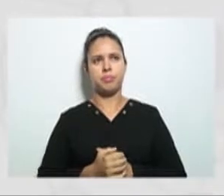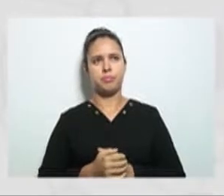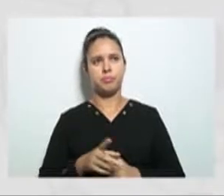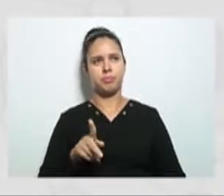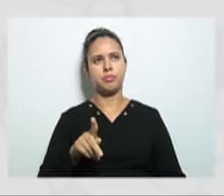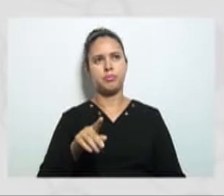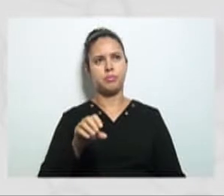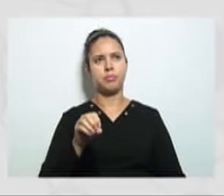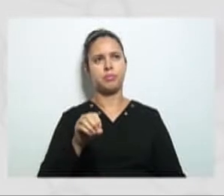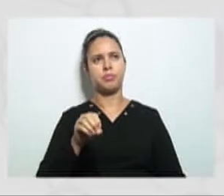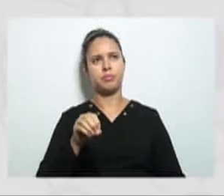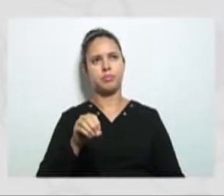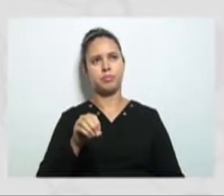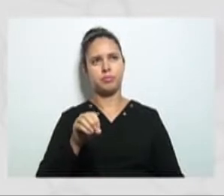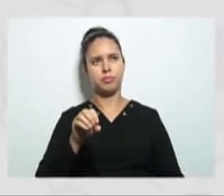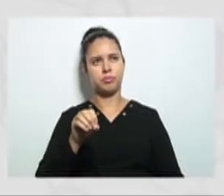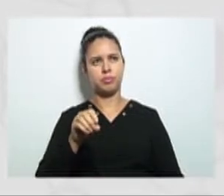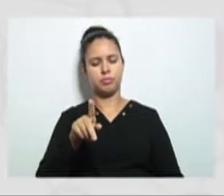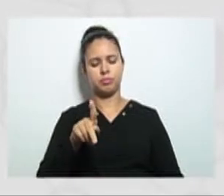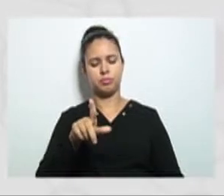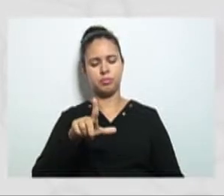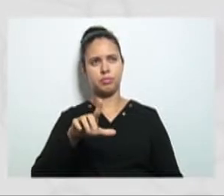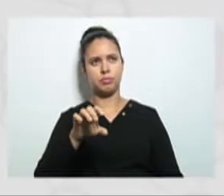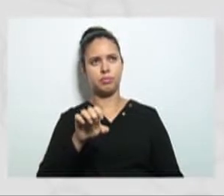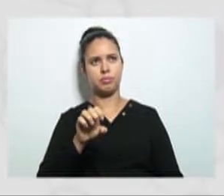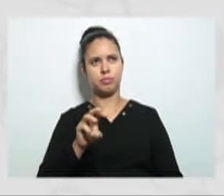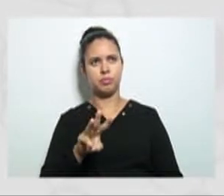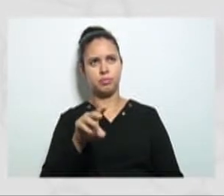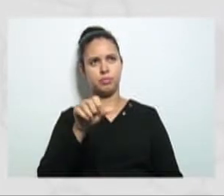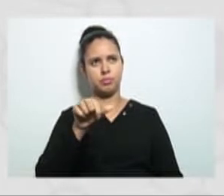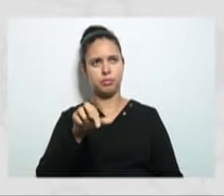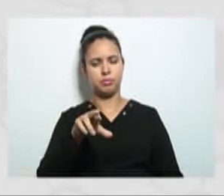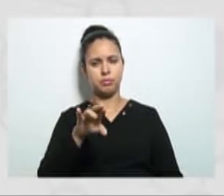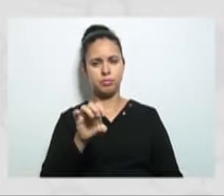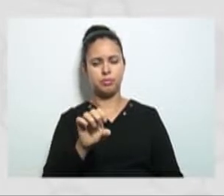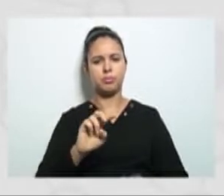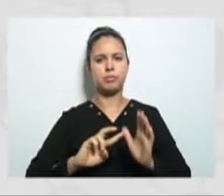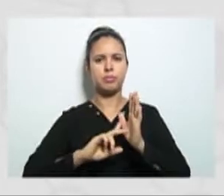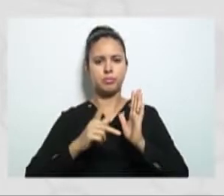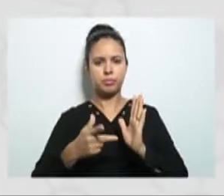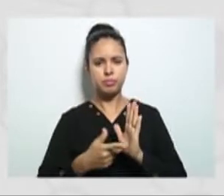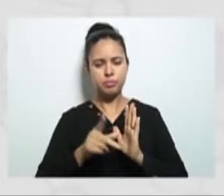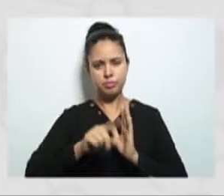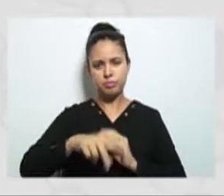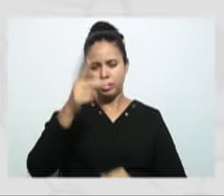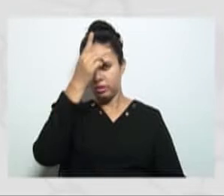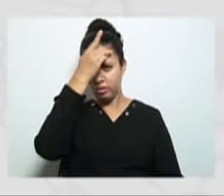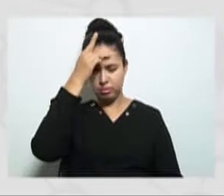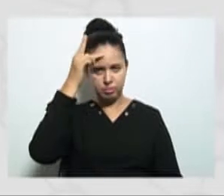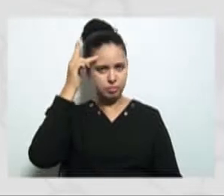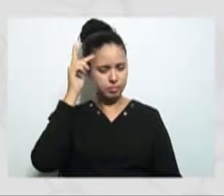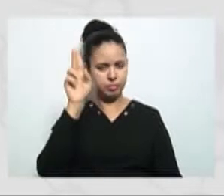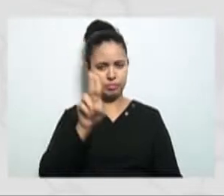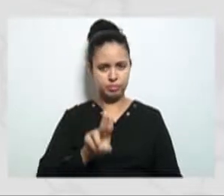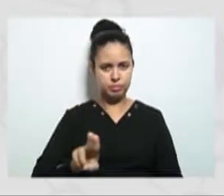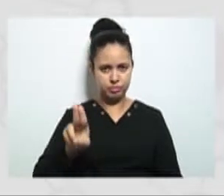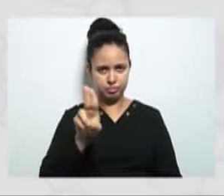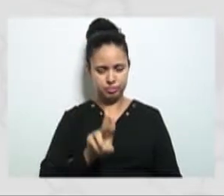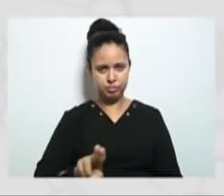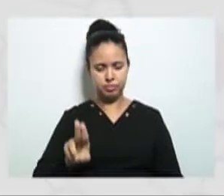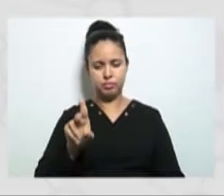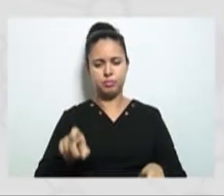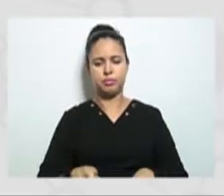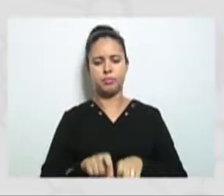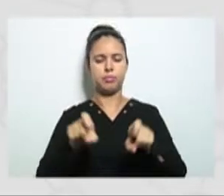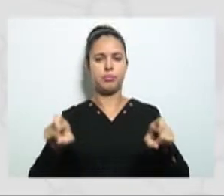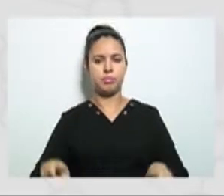peopleware? São as pessoas que fazem uso do nosso computador, tá? É o elemento mais importante.